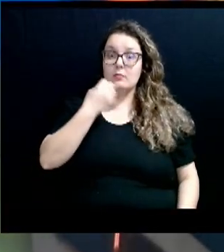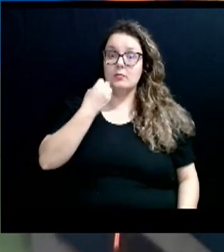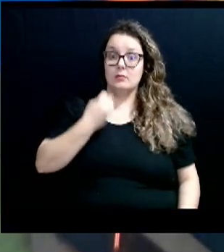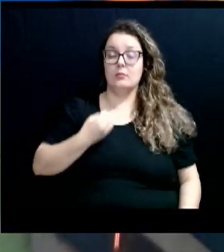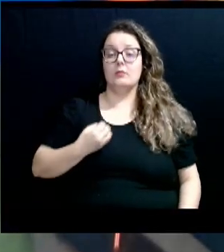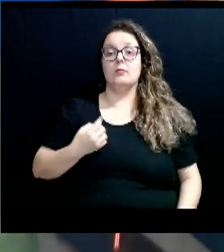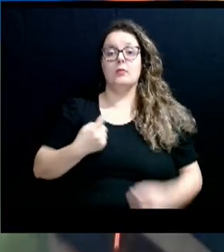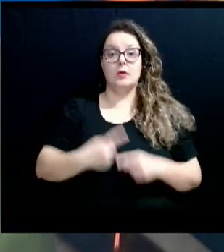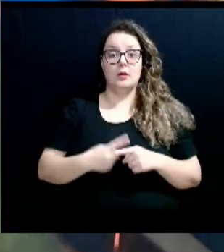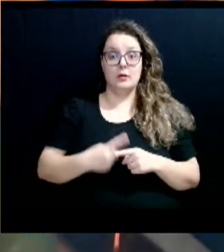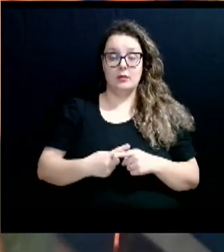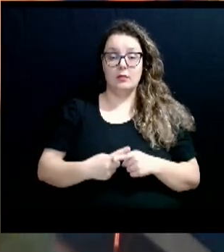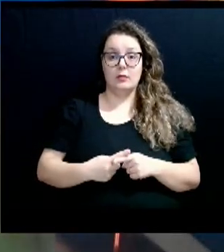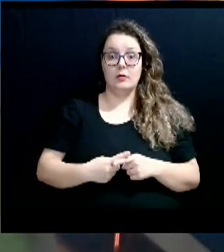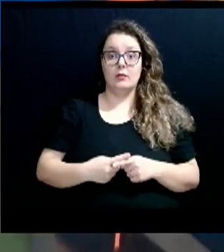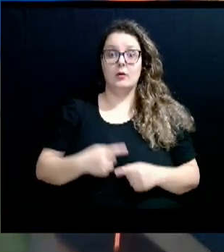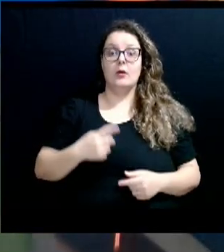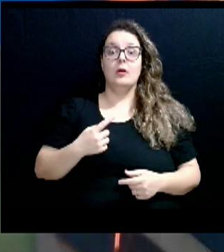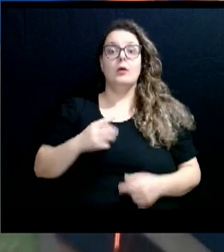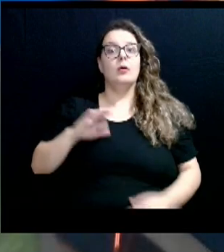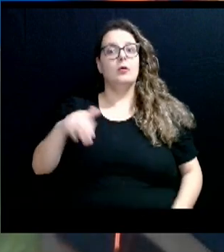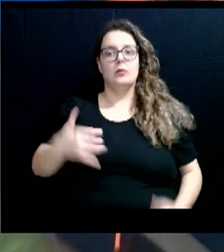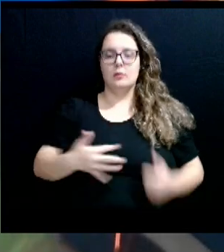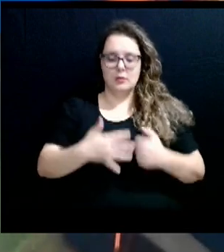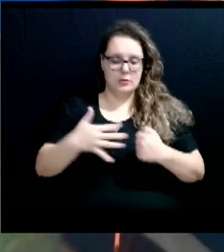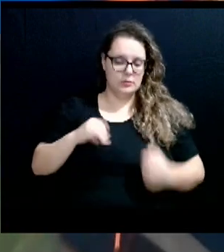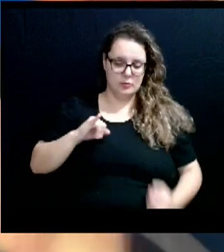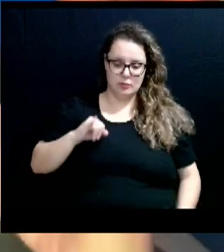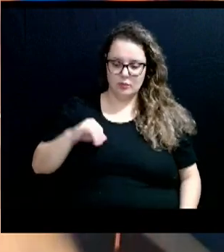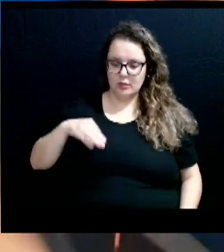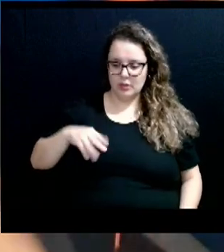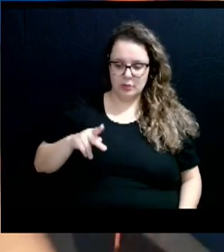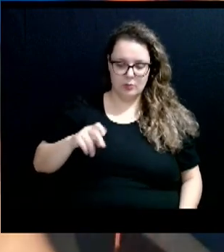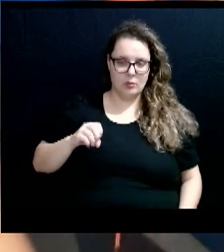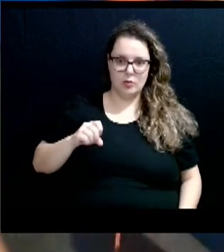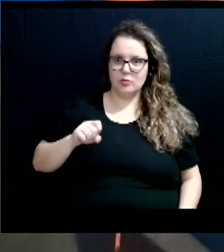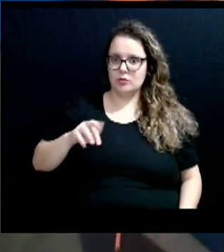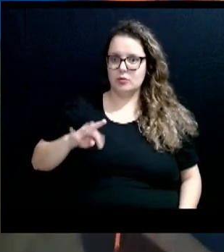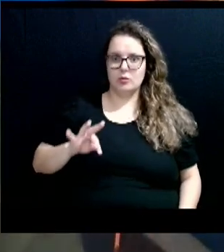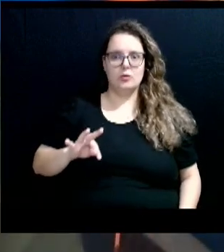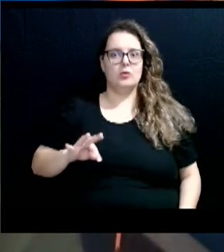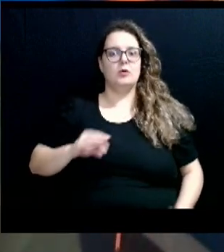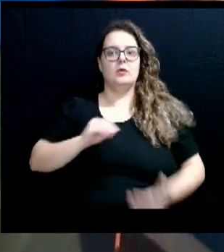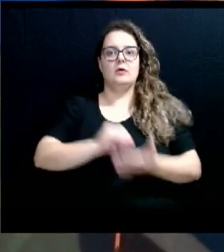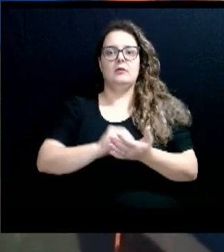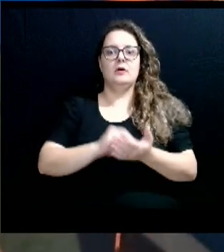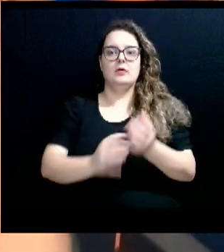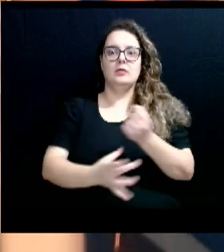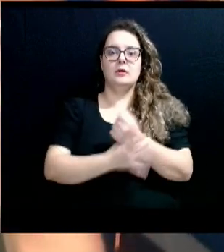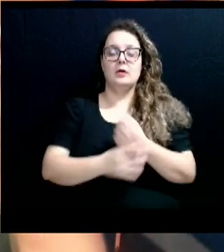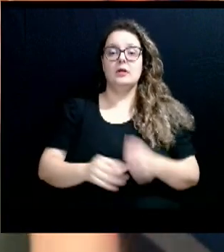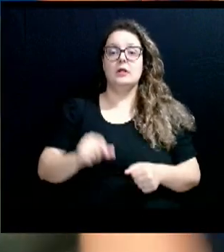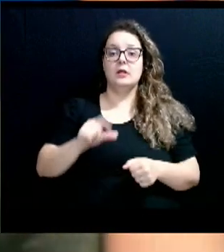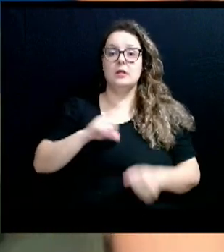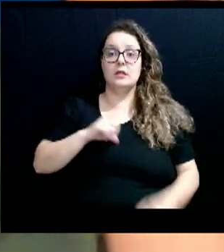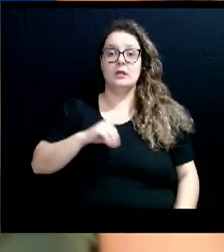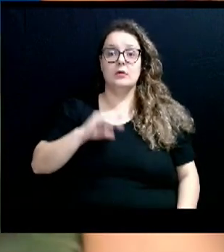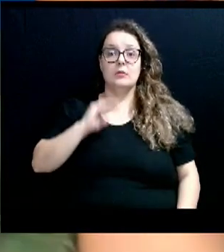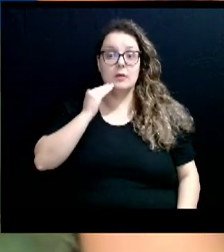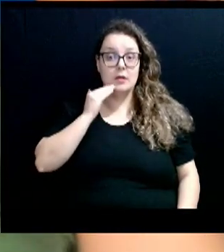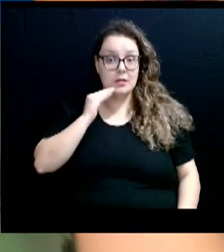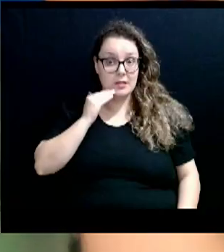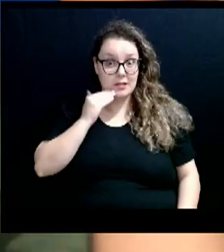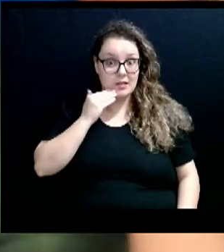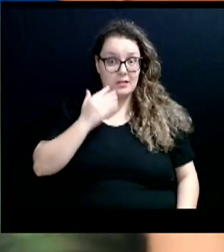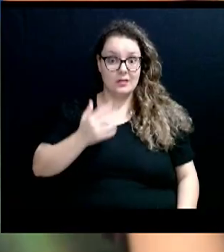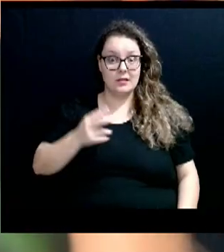você sofre de síndrome do impostor, de insegurança, você tem uma deficiência justamente de conseguir